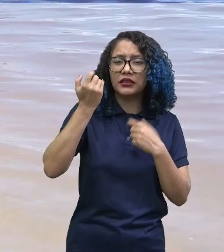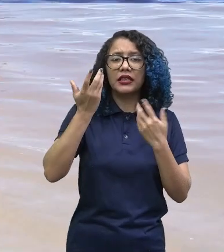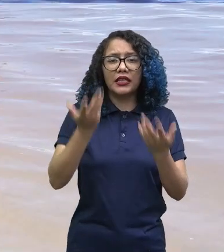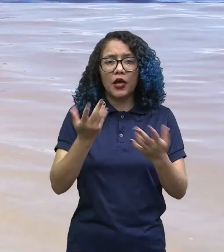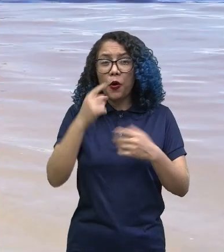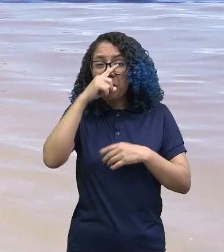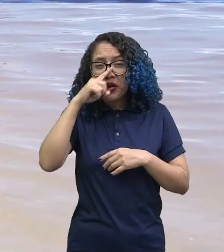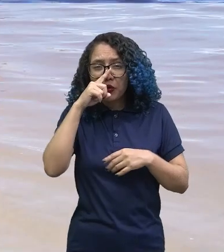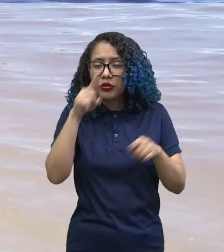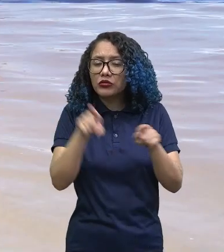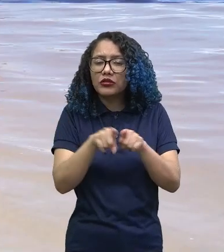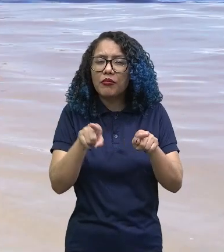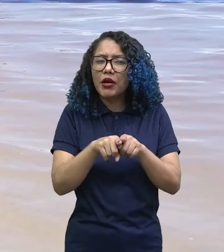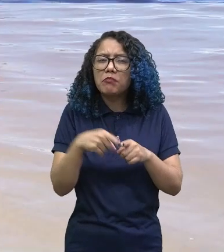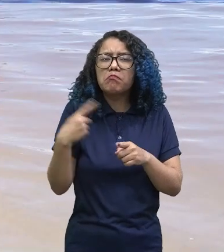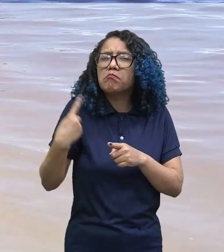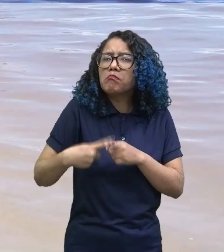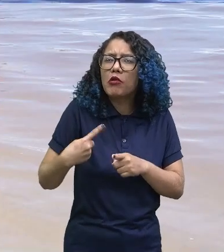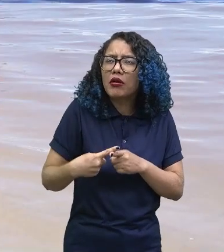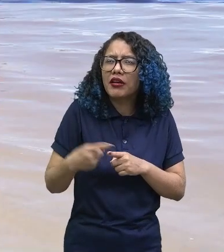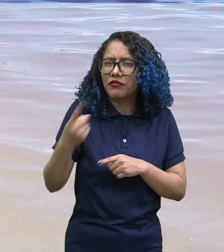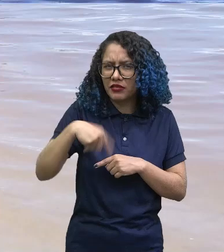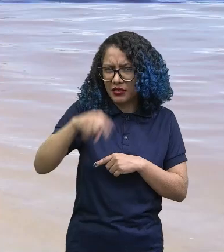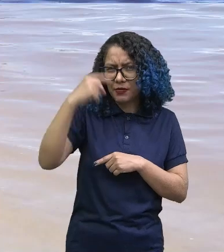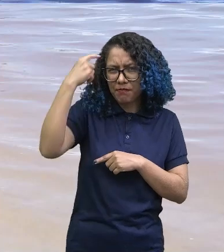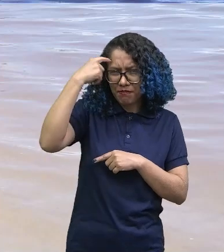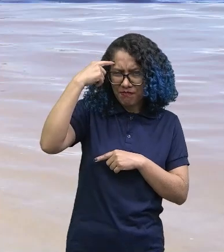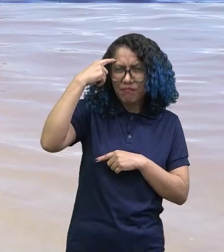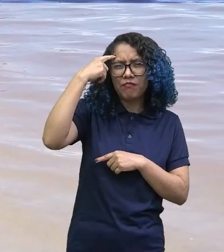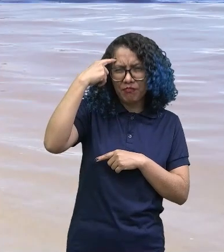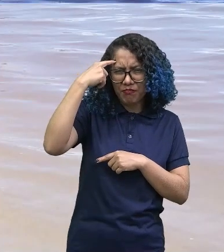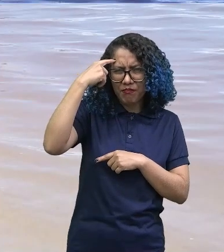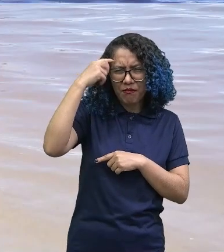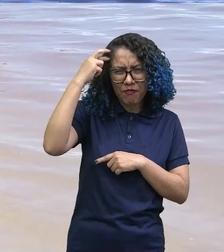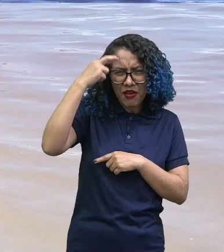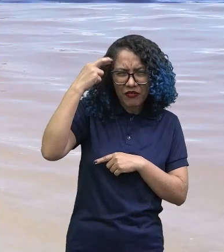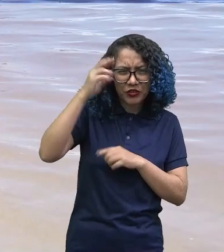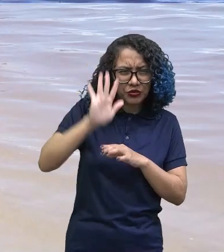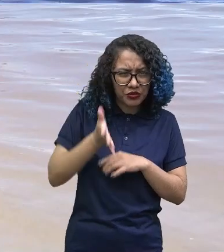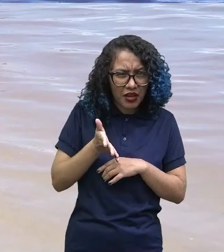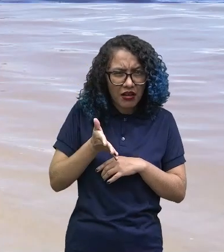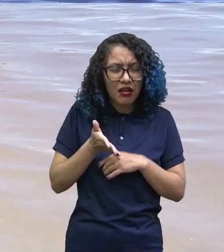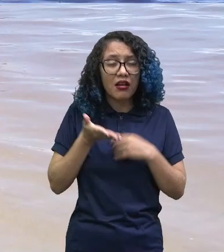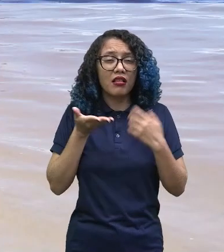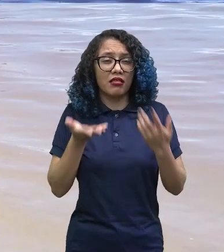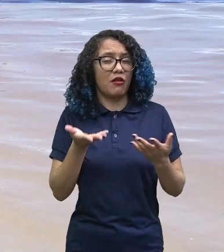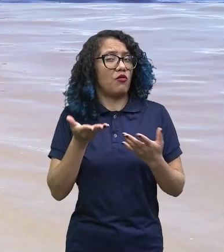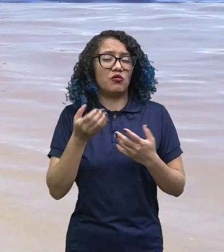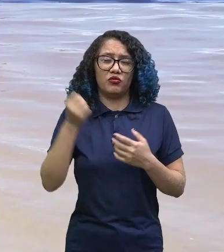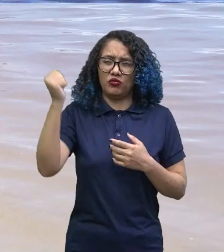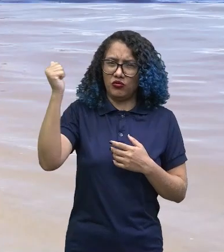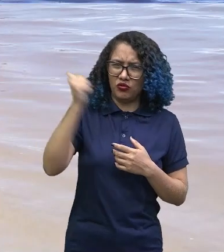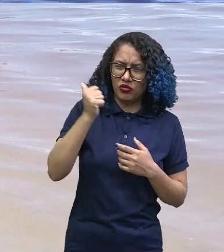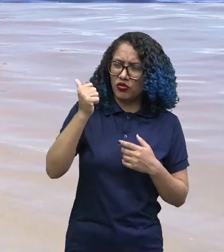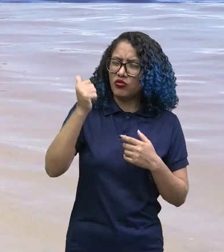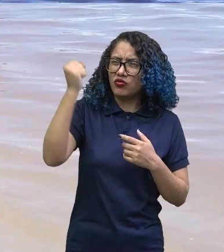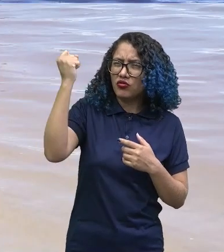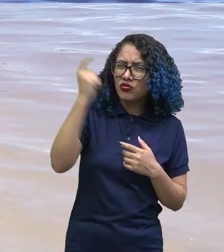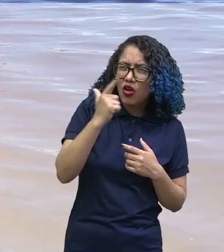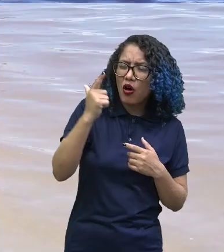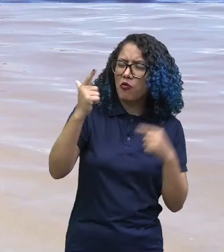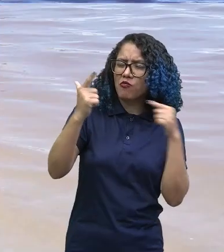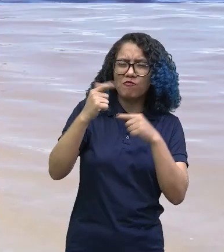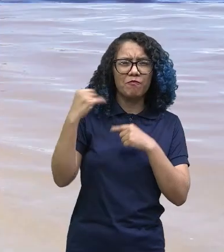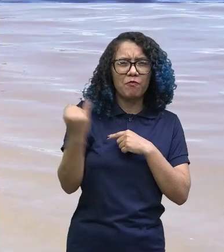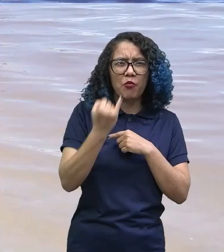tão perigoso? Já pensaram sobre isso, né? A gente já viu que o sol, né, é tão importante para várias